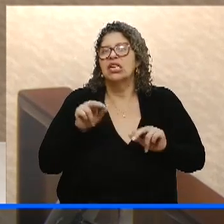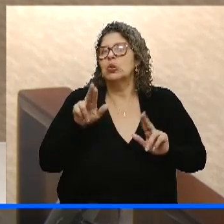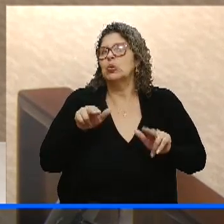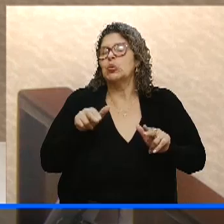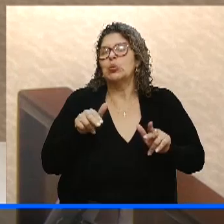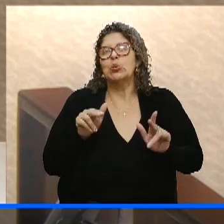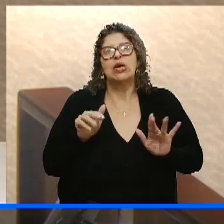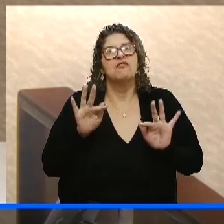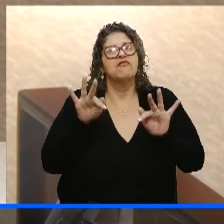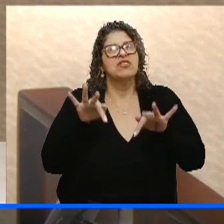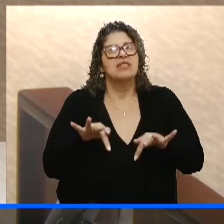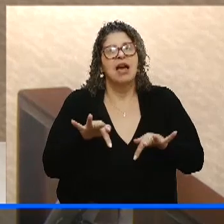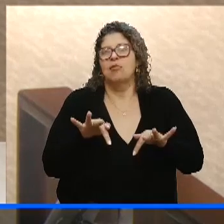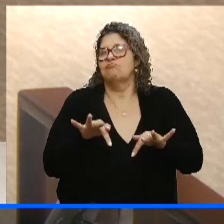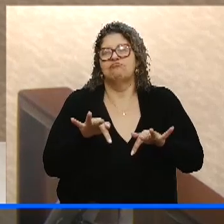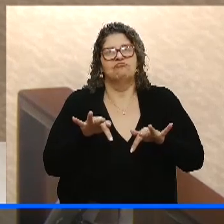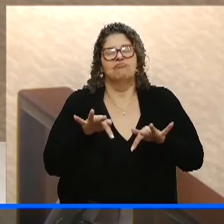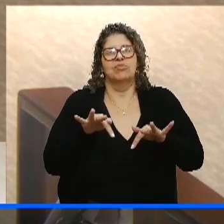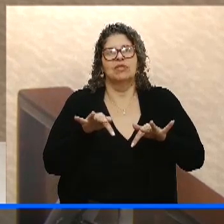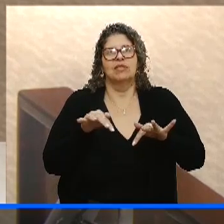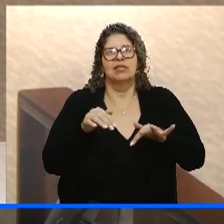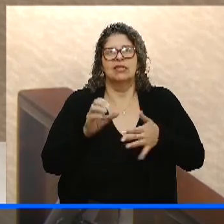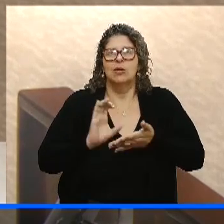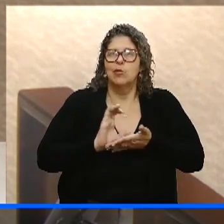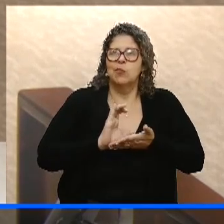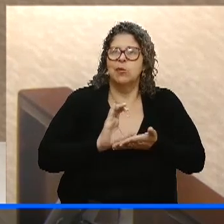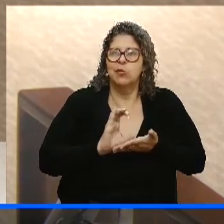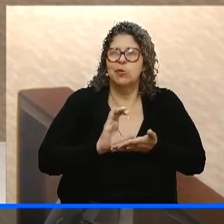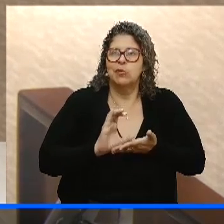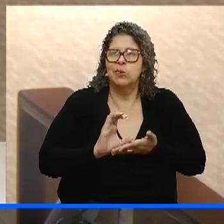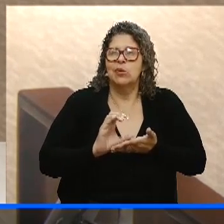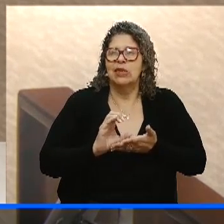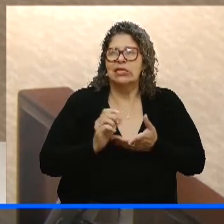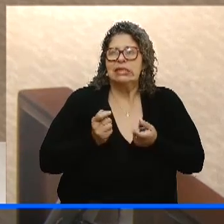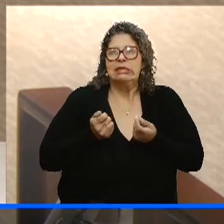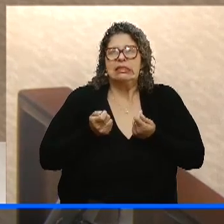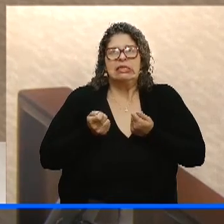desde que os recursos começaram a escassear